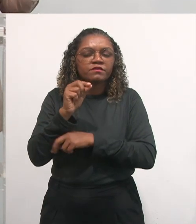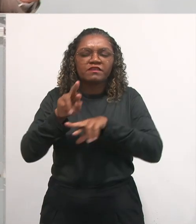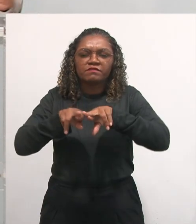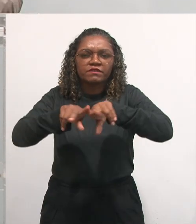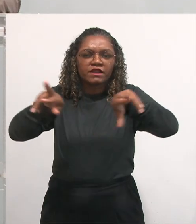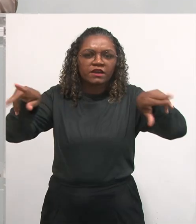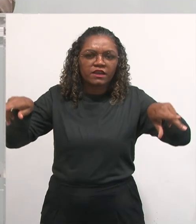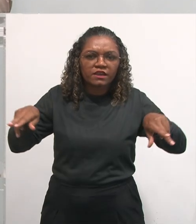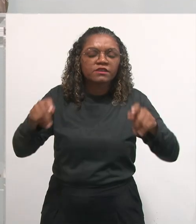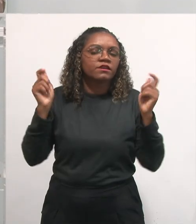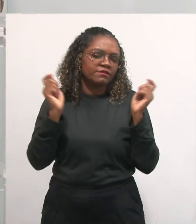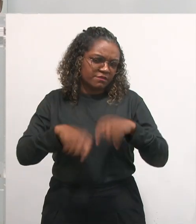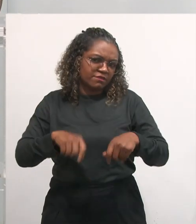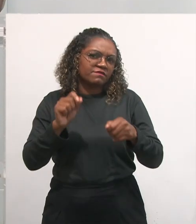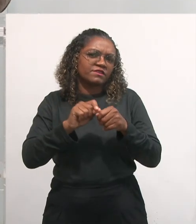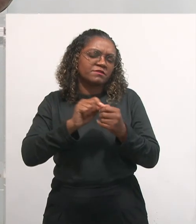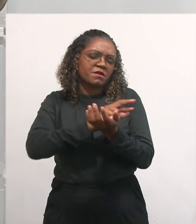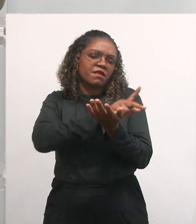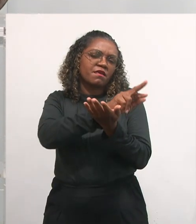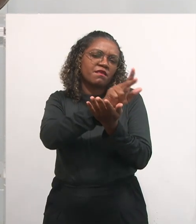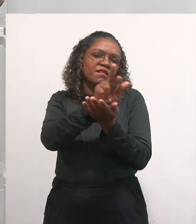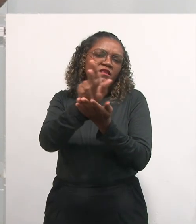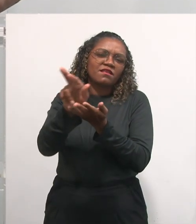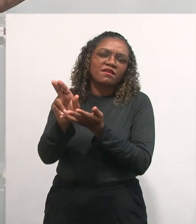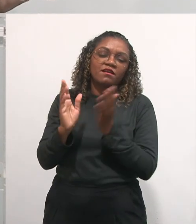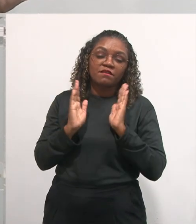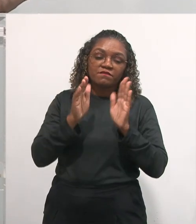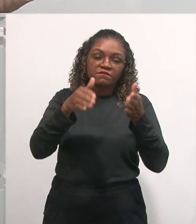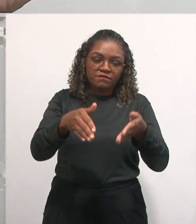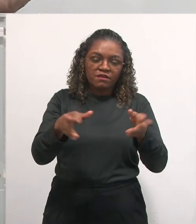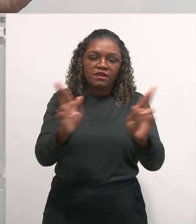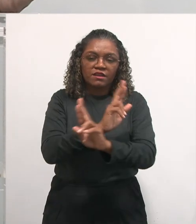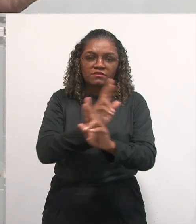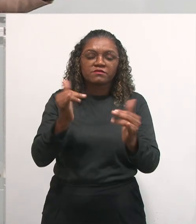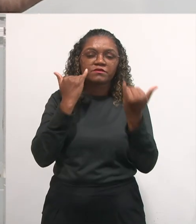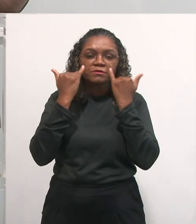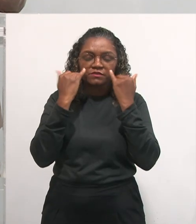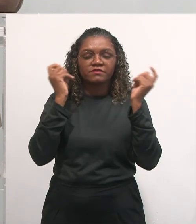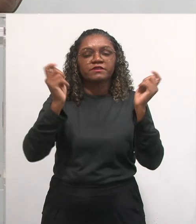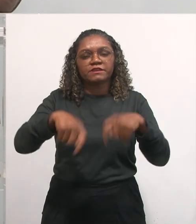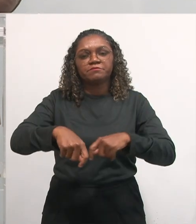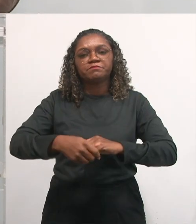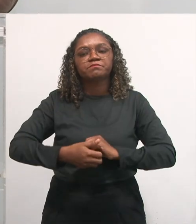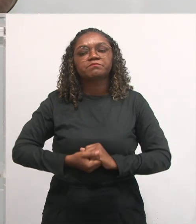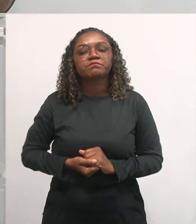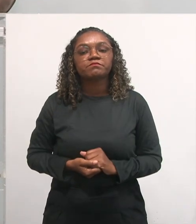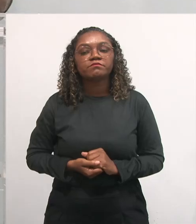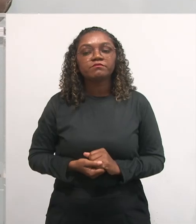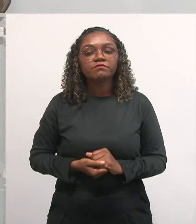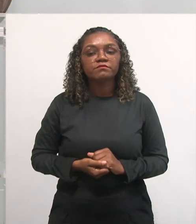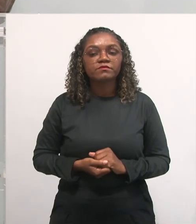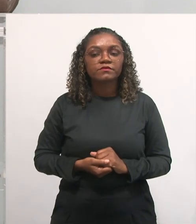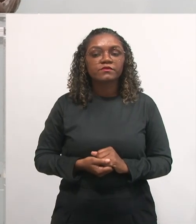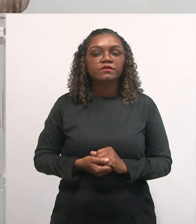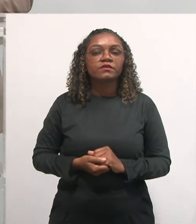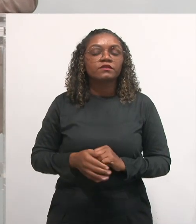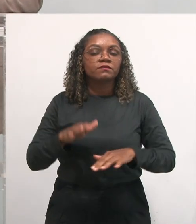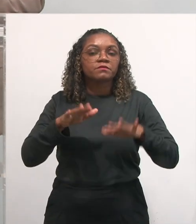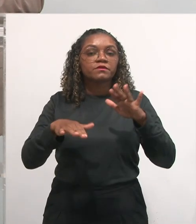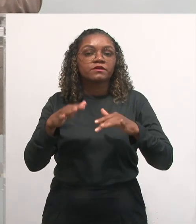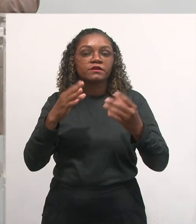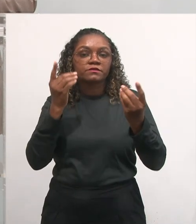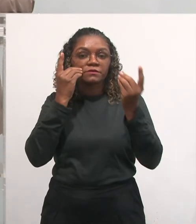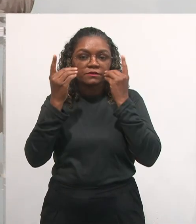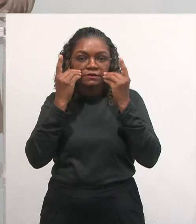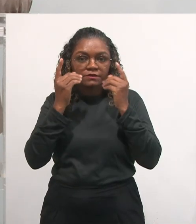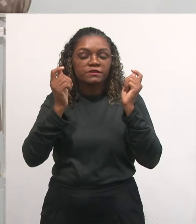as variâncias, dá para você correlacionar várias informações depois, ok? Quando você tem esses dados de forma coletada,